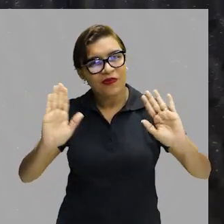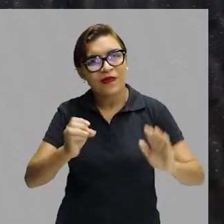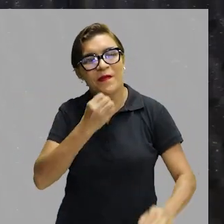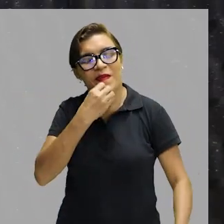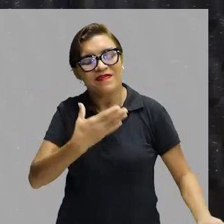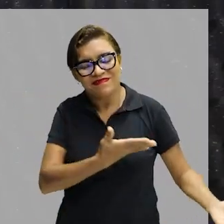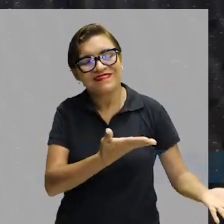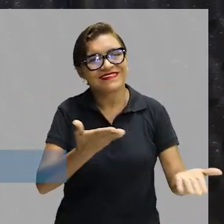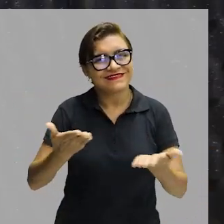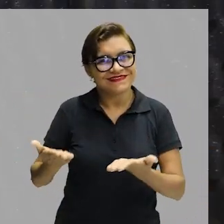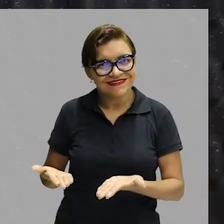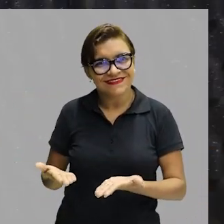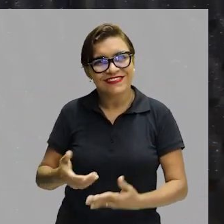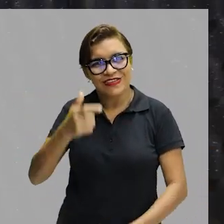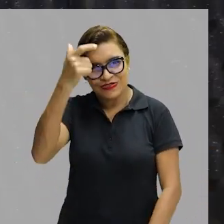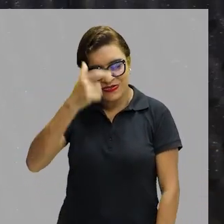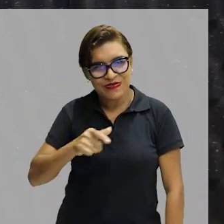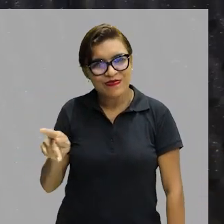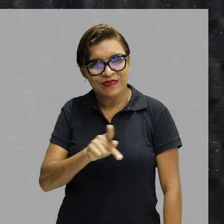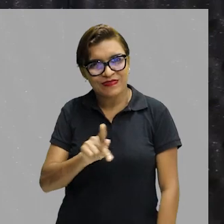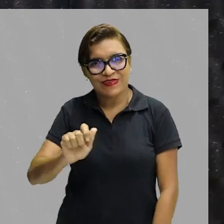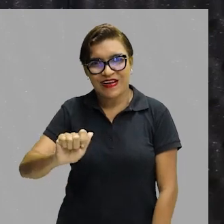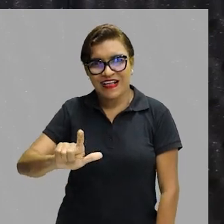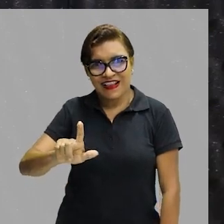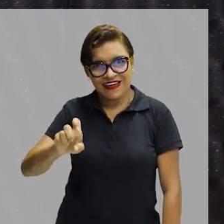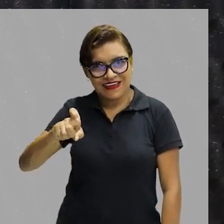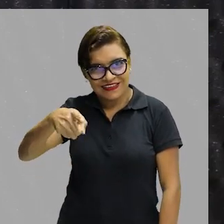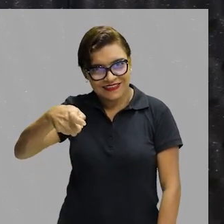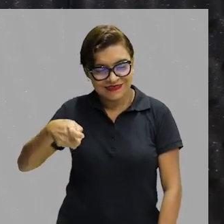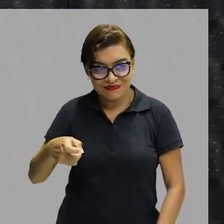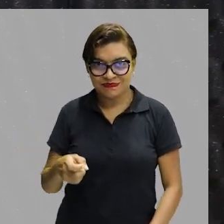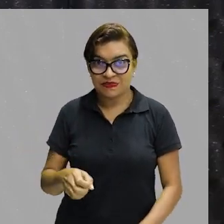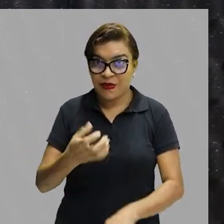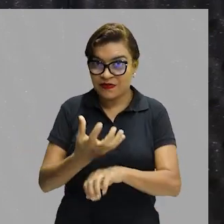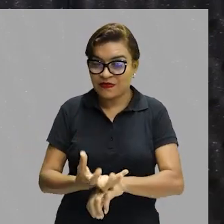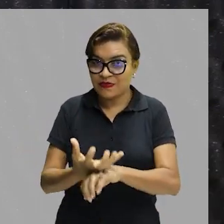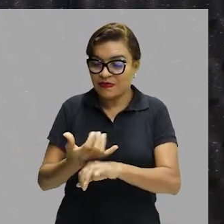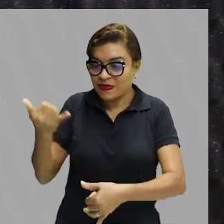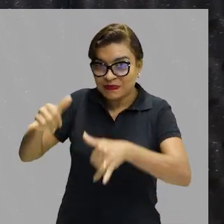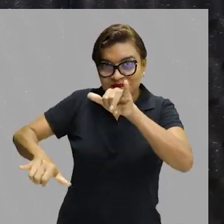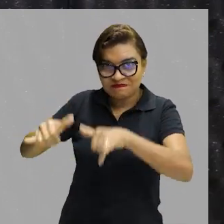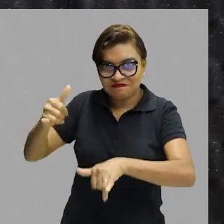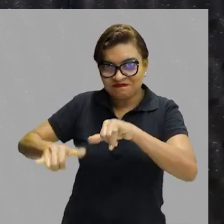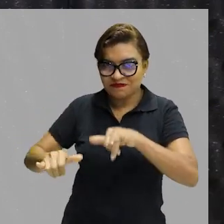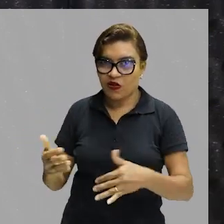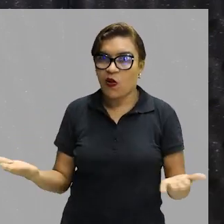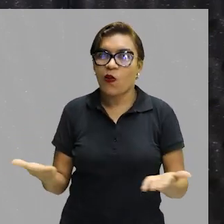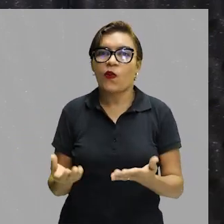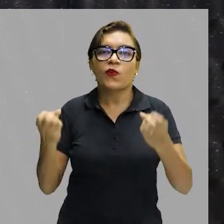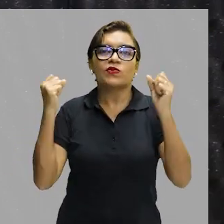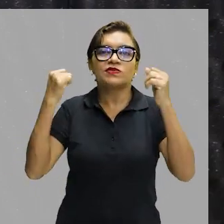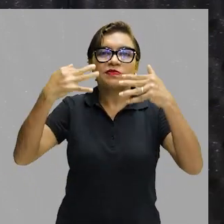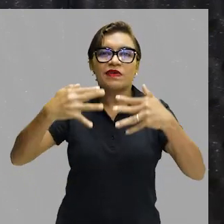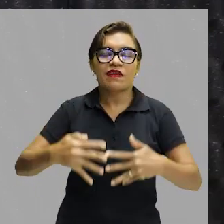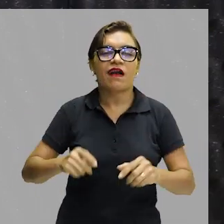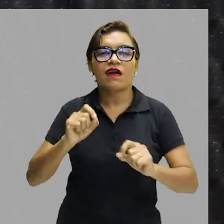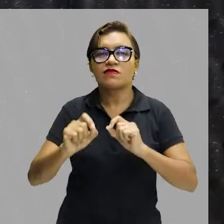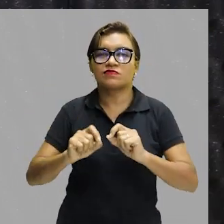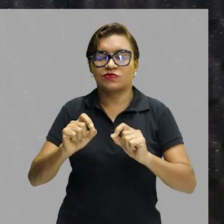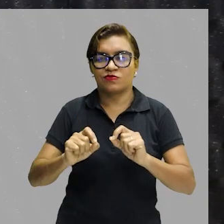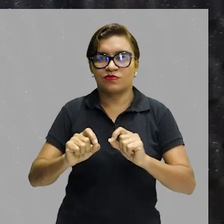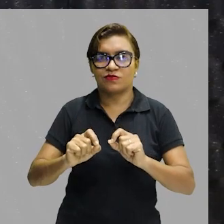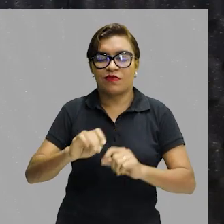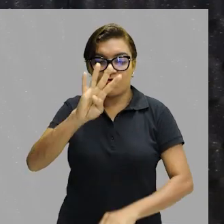Sejam todos bem-vindos. Professor Alex, disciplina Química. E hoje nós vamos falar um pouco sobre a tabela periódica